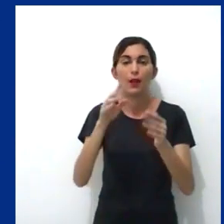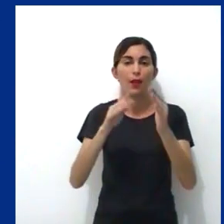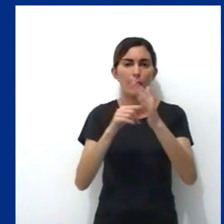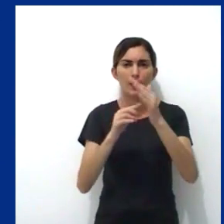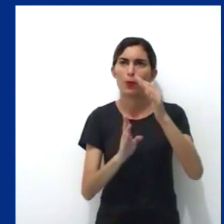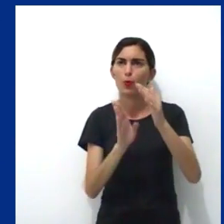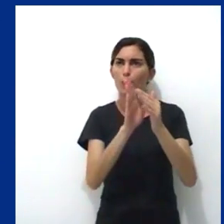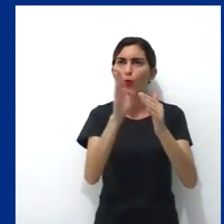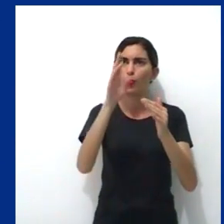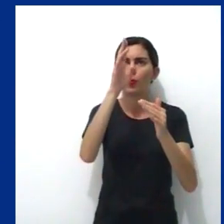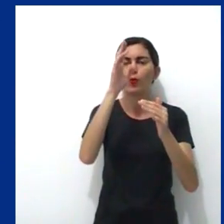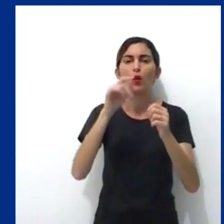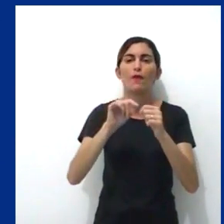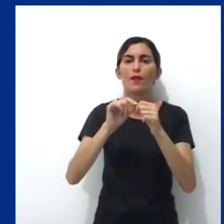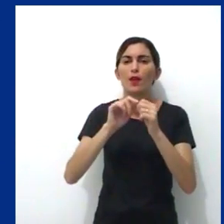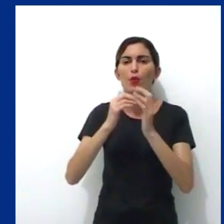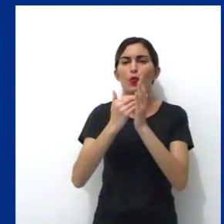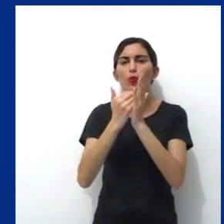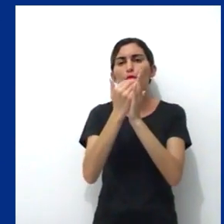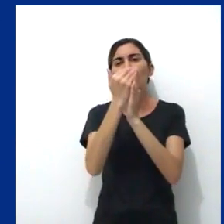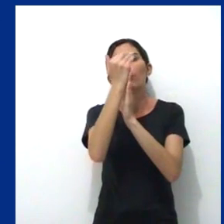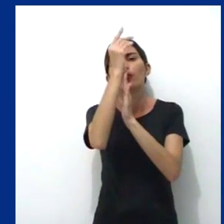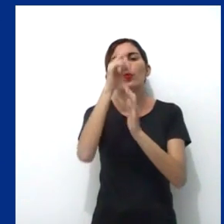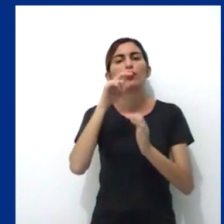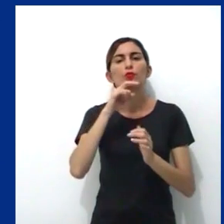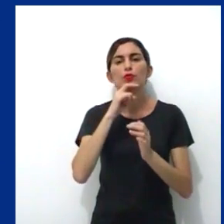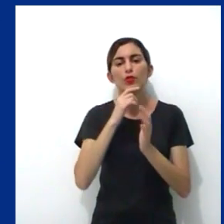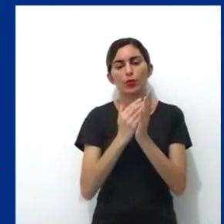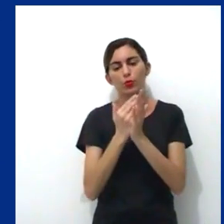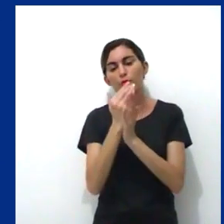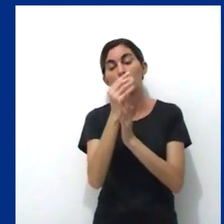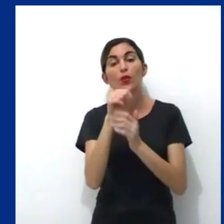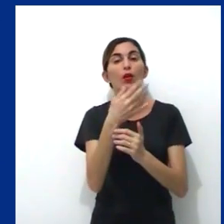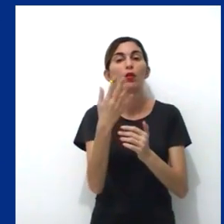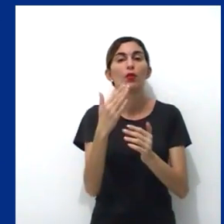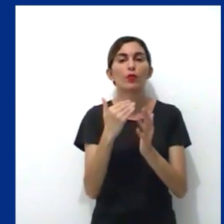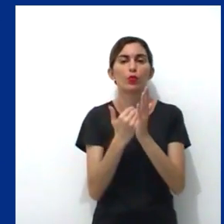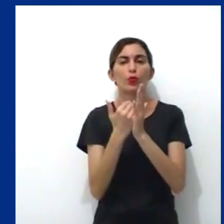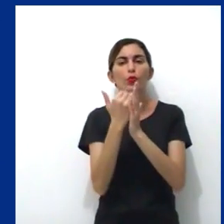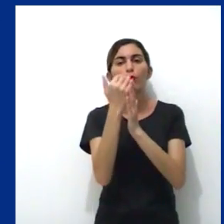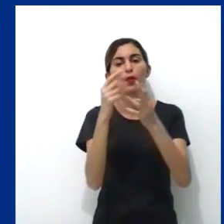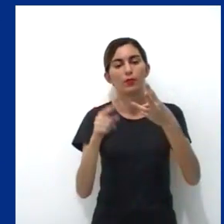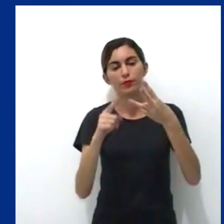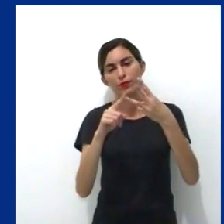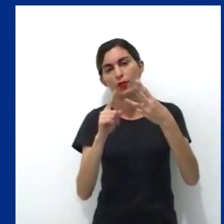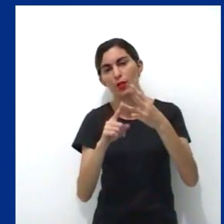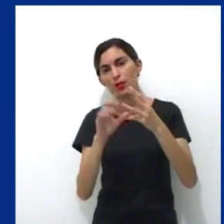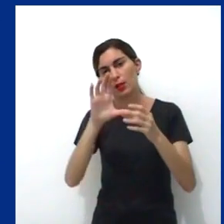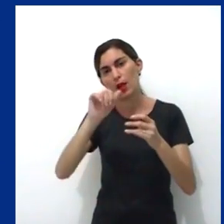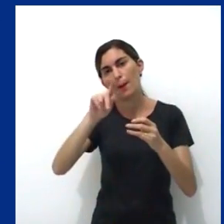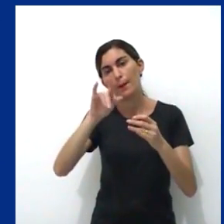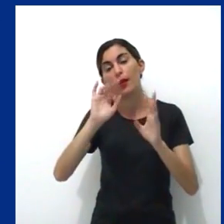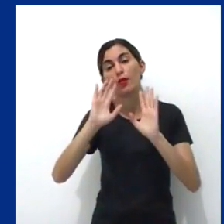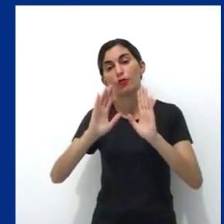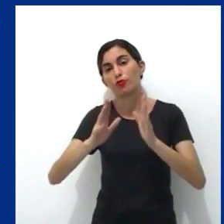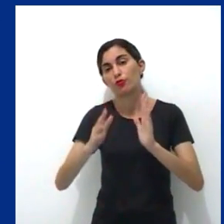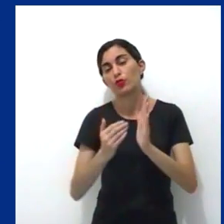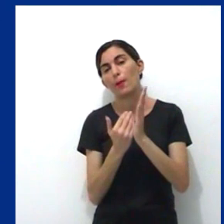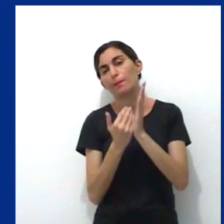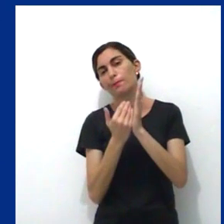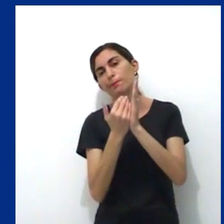temperatura elevada. À medida que ele vai passando pelo condensador, que tem várias curvas, tá vendo na